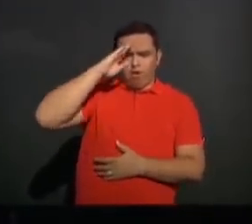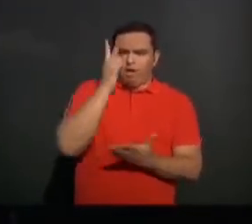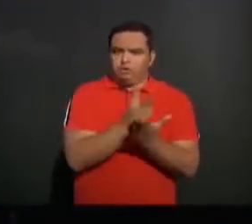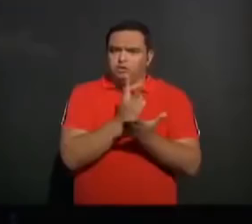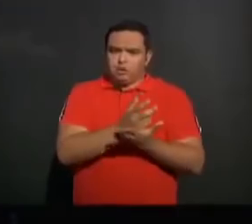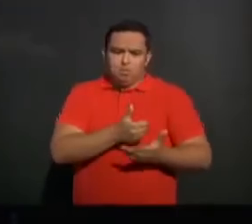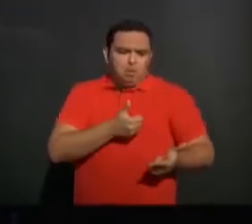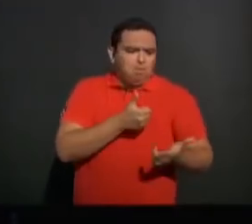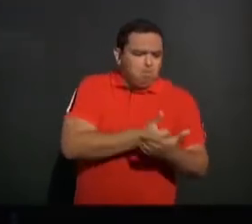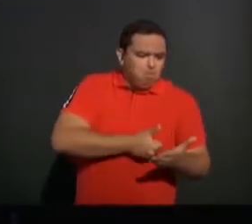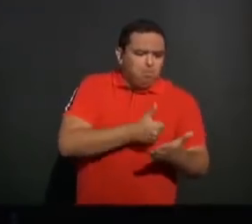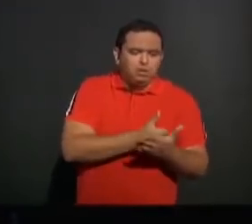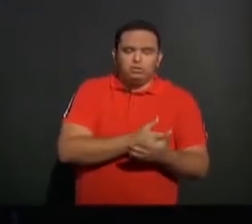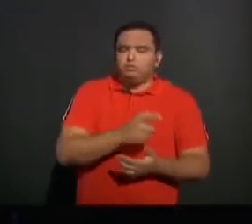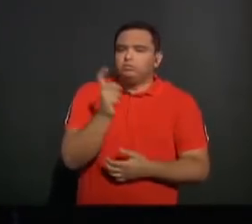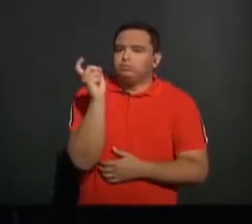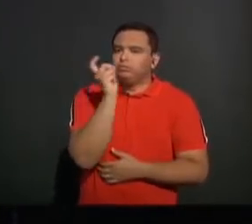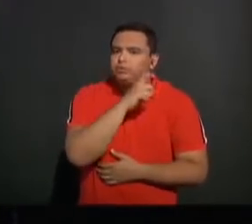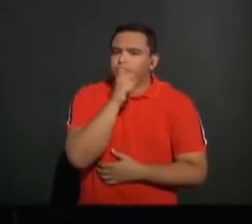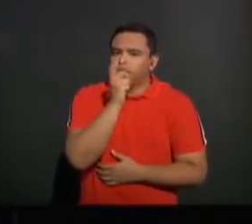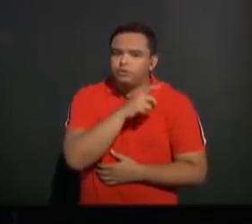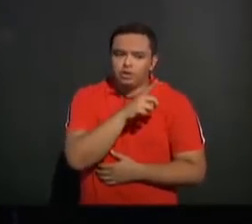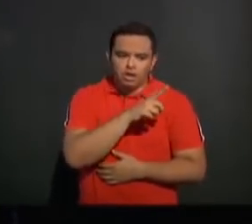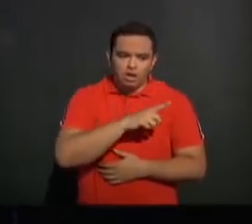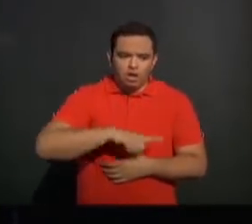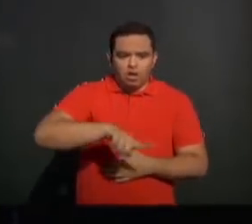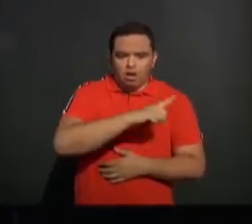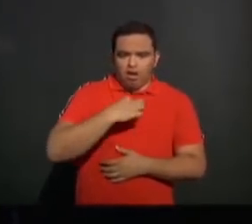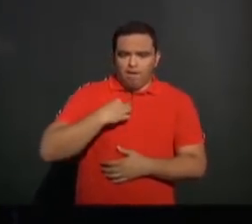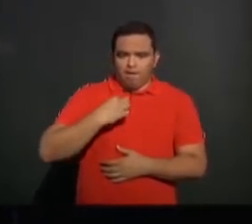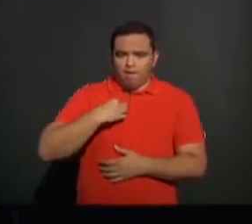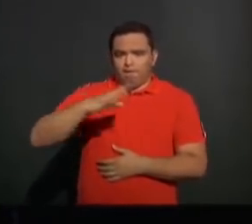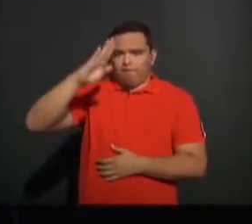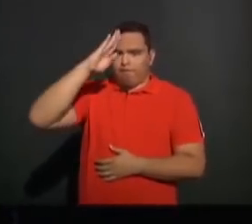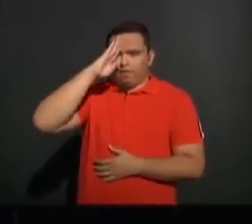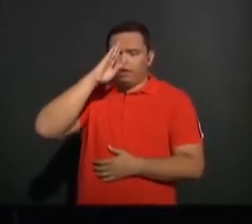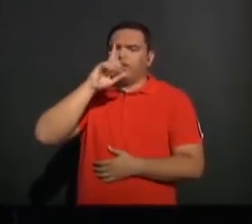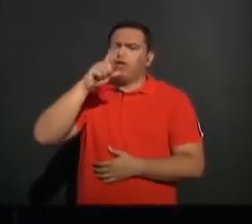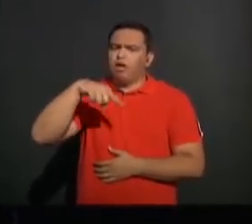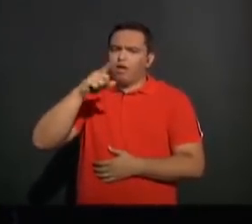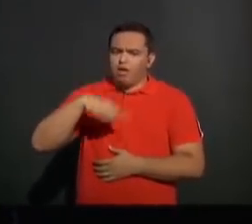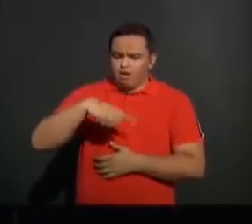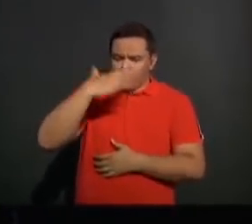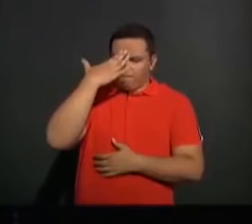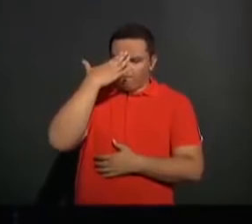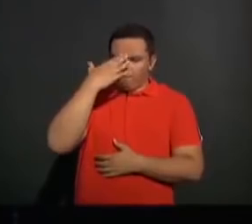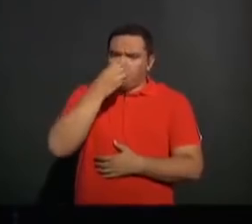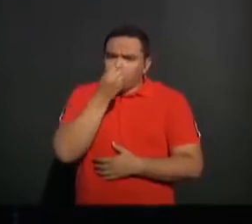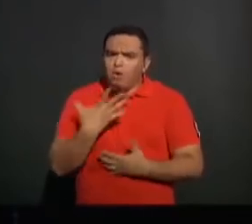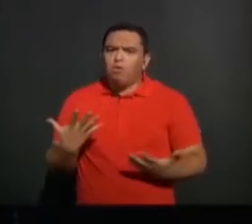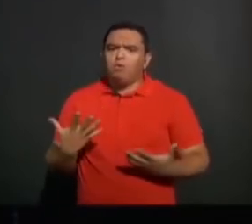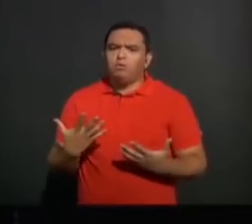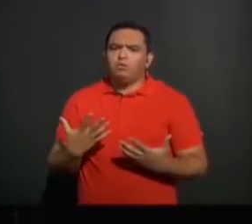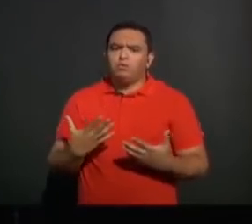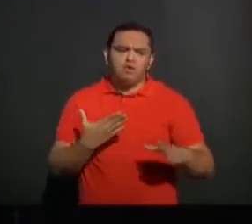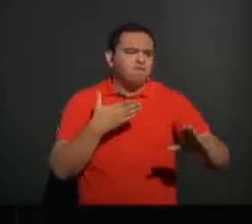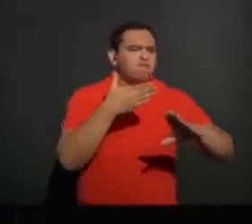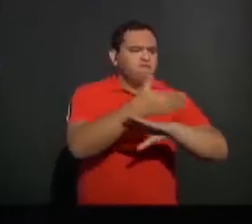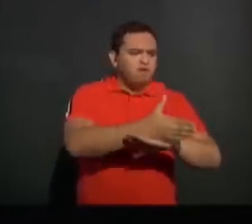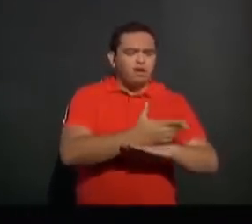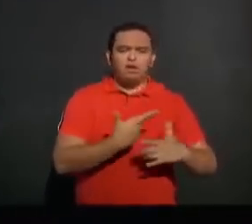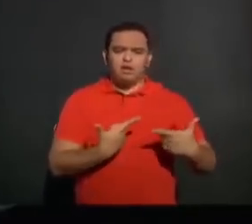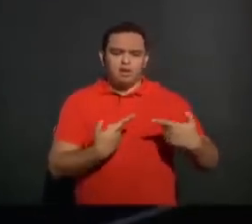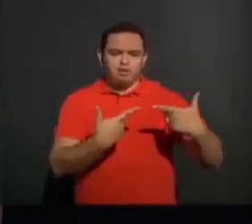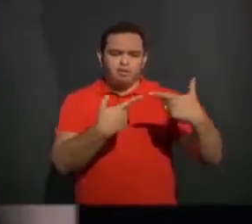Mentira! Homens de farda são heróis. Saem de casa para tomar tiro, para ganhar